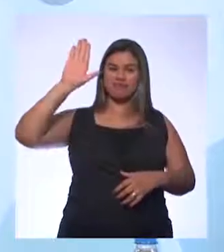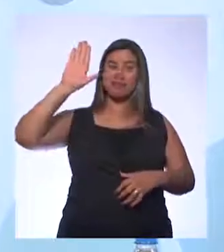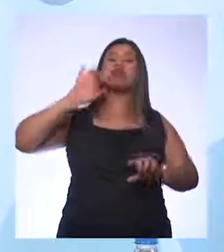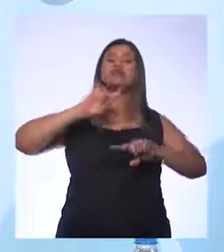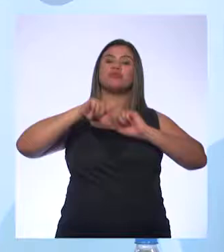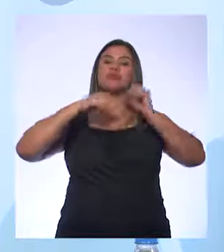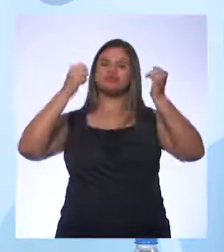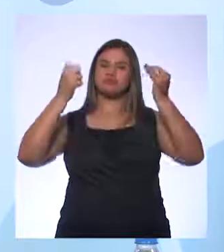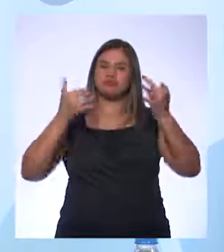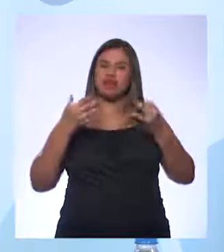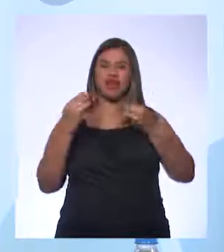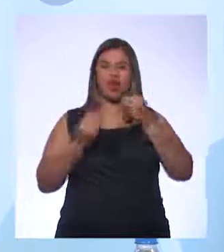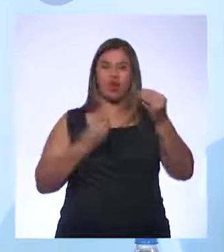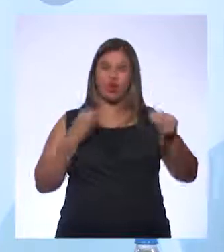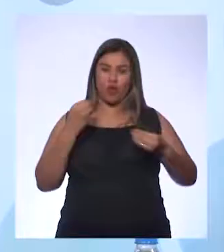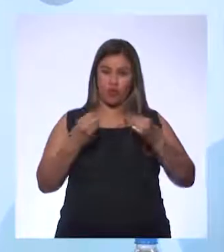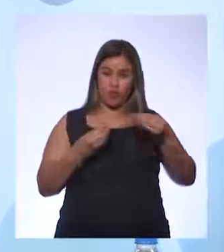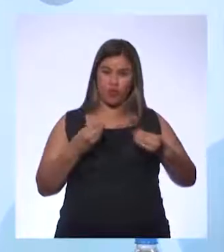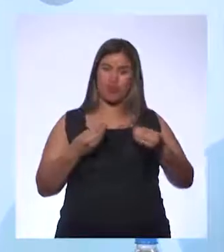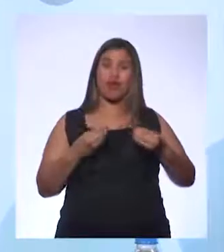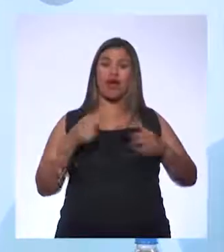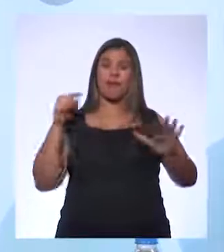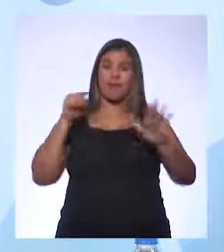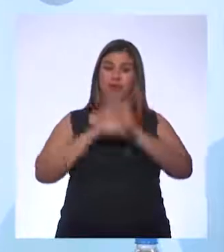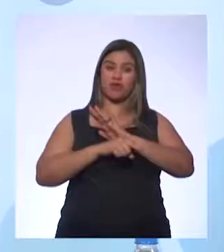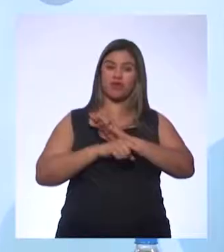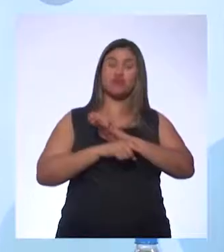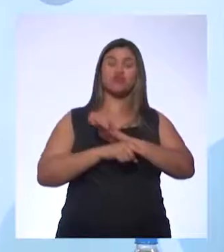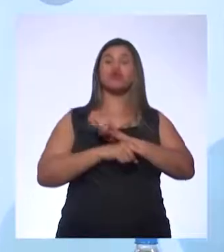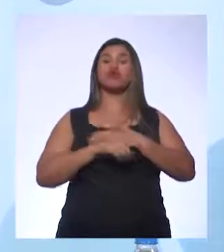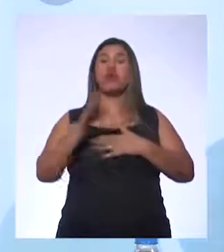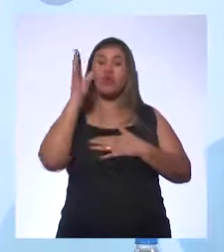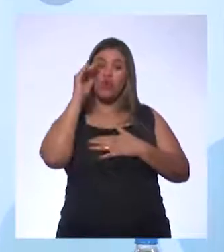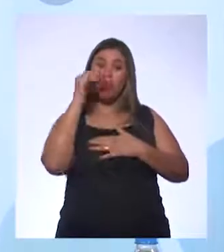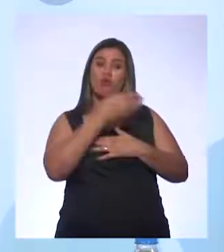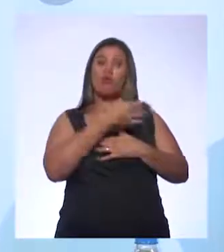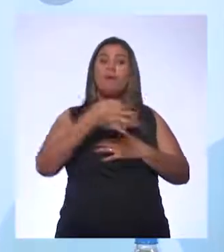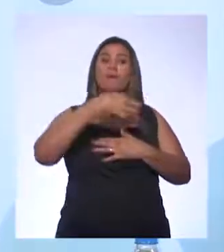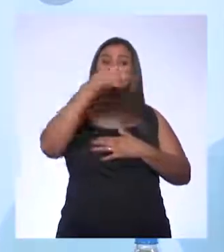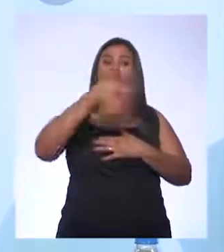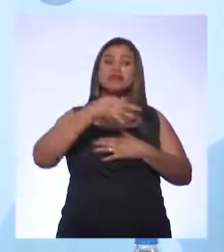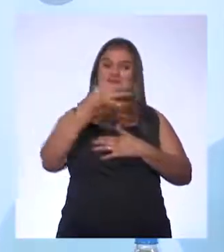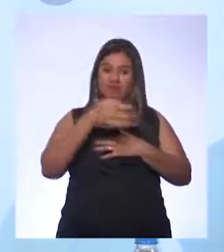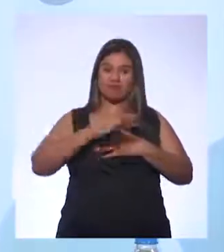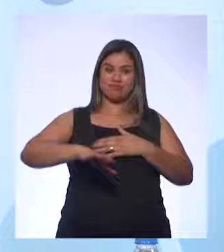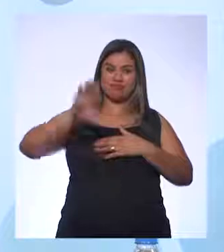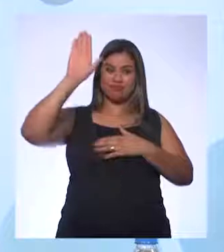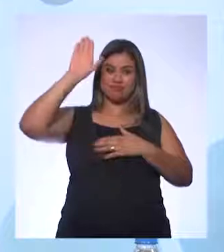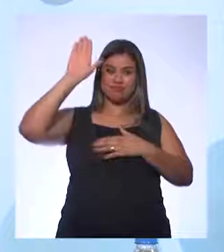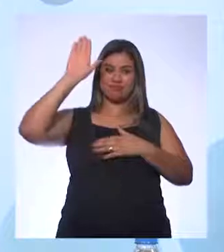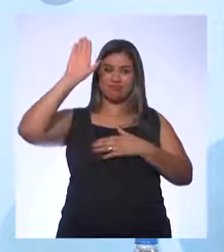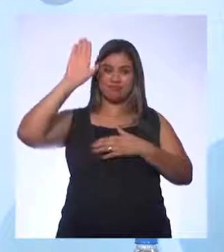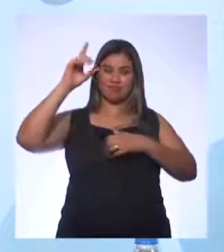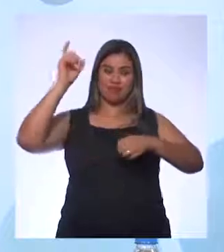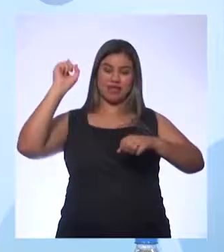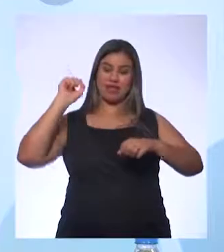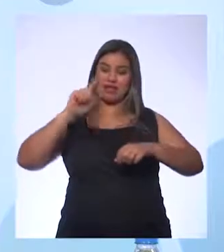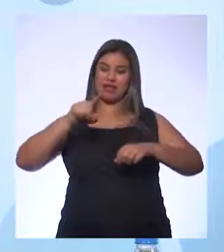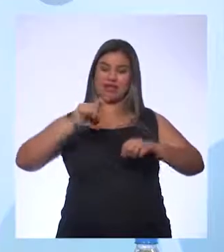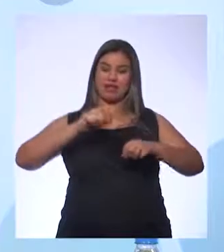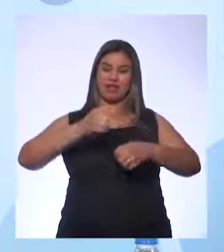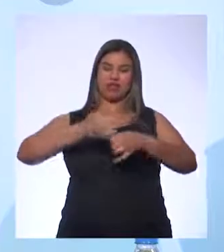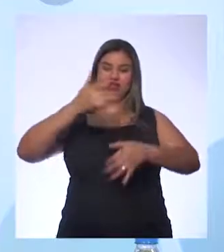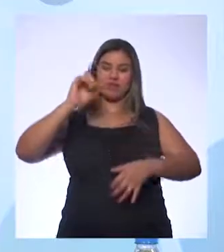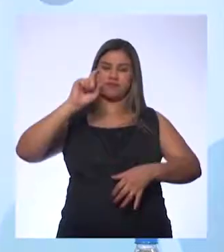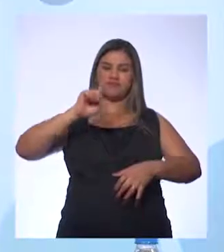explicar como isso acontece. Quando eu fizer a pergunta, turma, agora eu quero saber de vocês, a opinião de vocês. Vai clicar lá no chat,